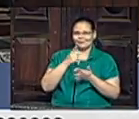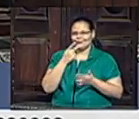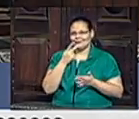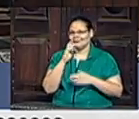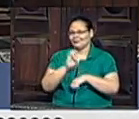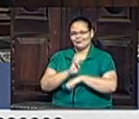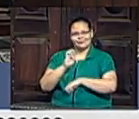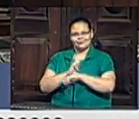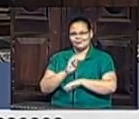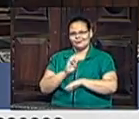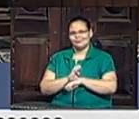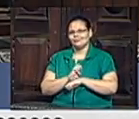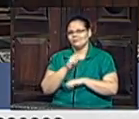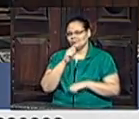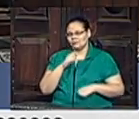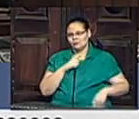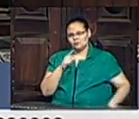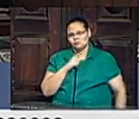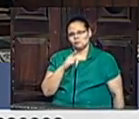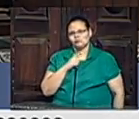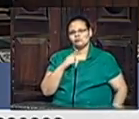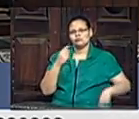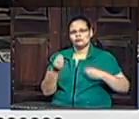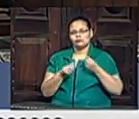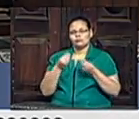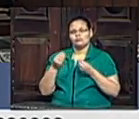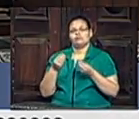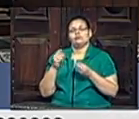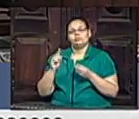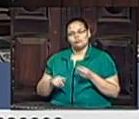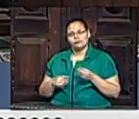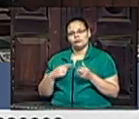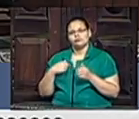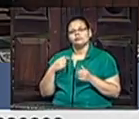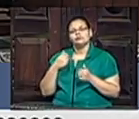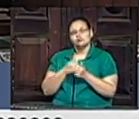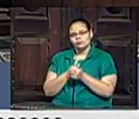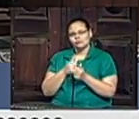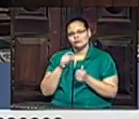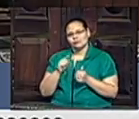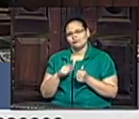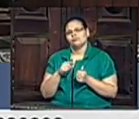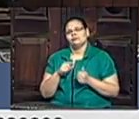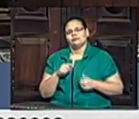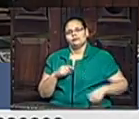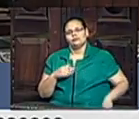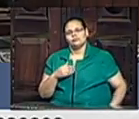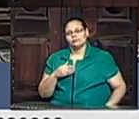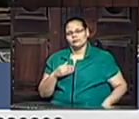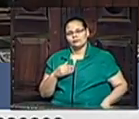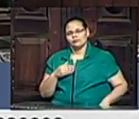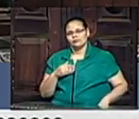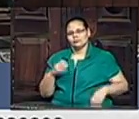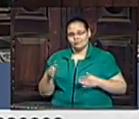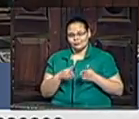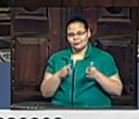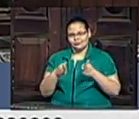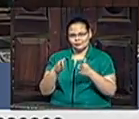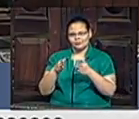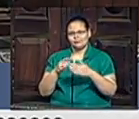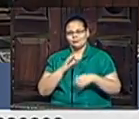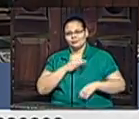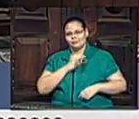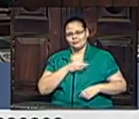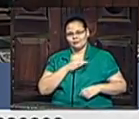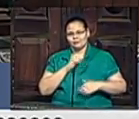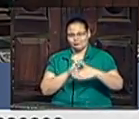não dispunha de mecanismos para acompanhar as contrapartidas decorrentes das isenções fiscais